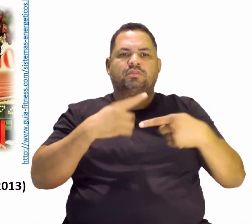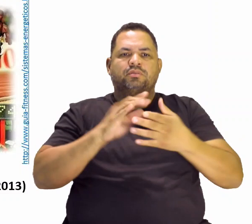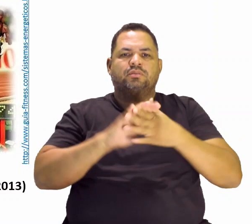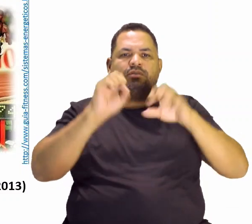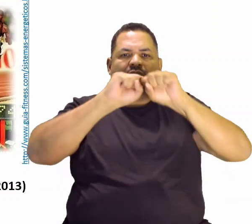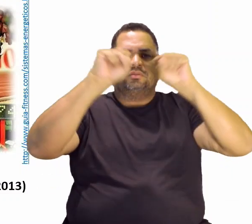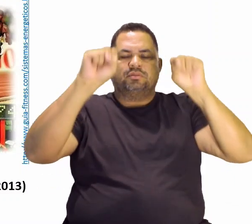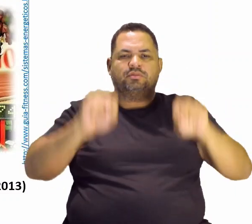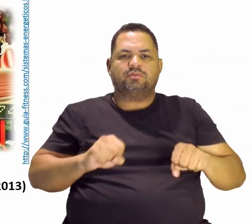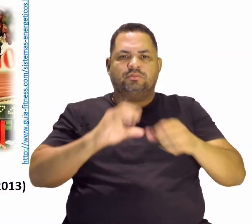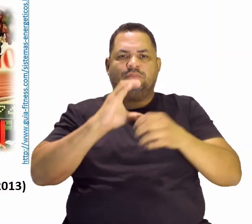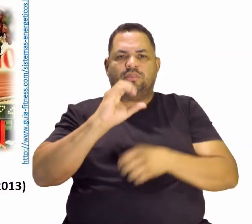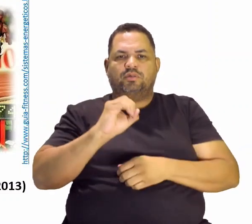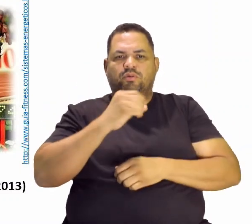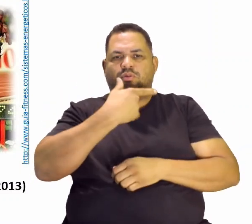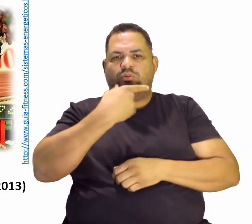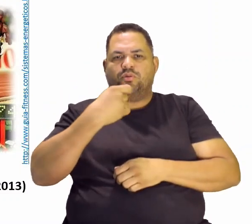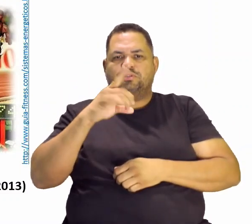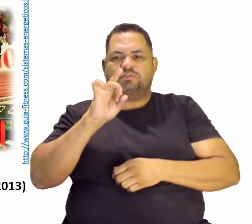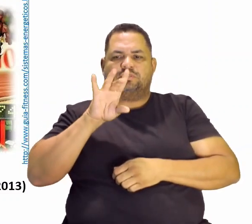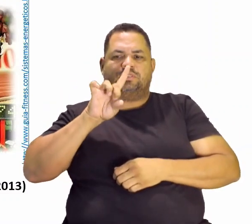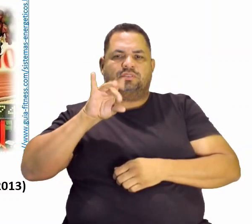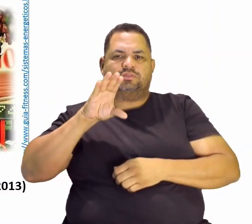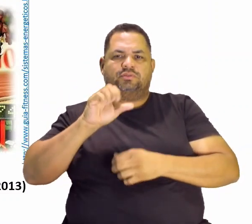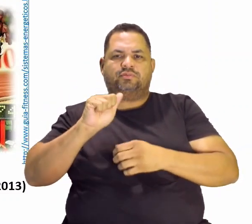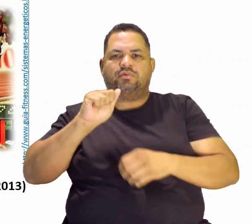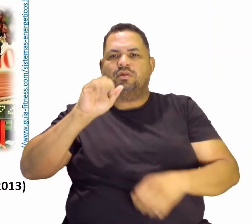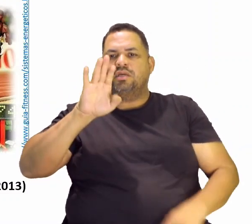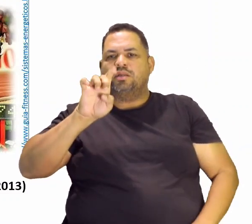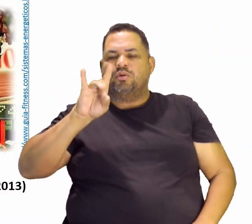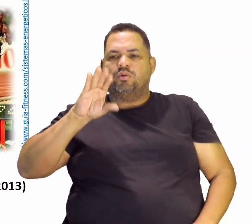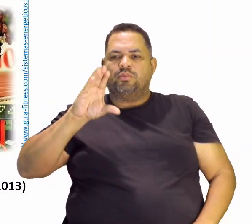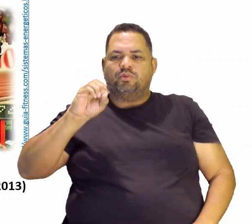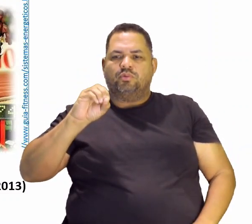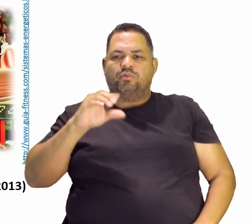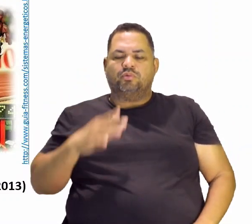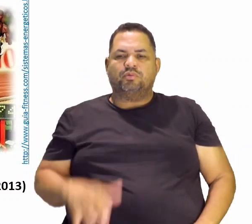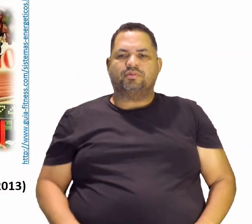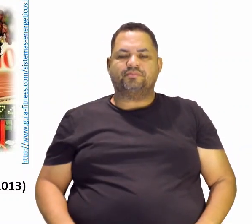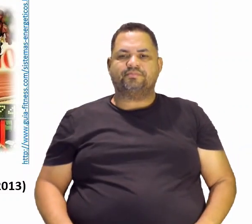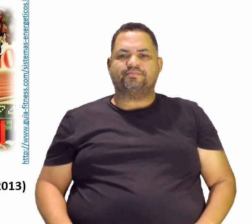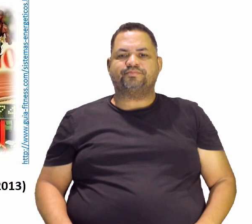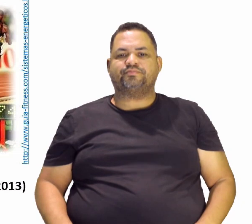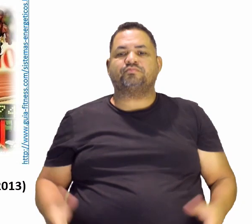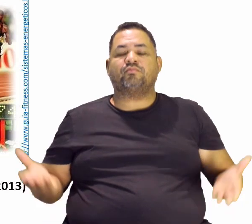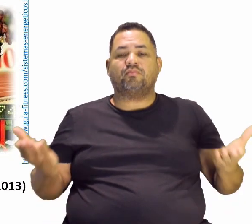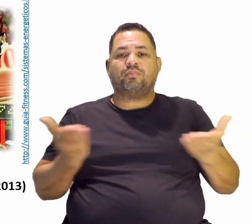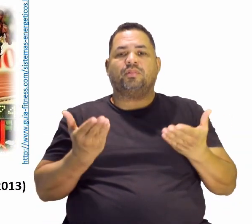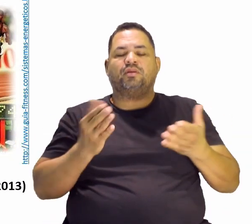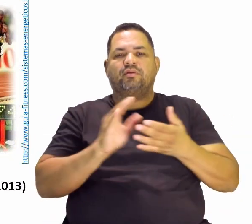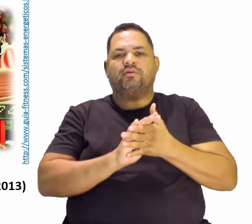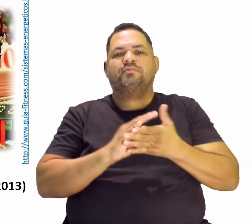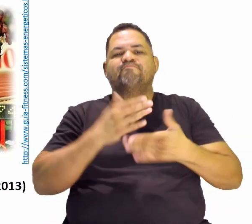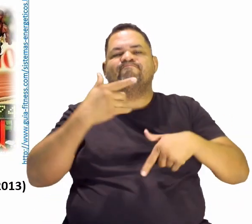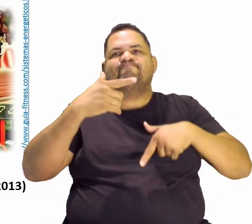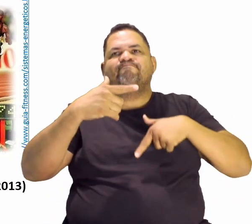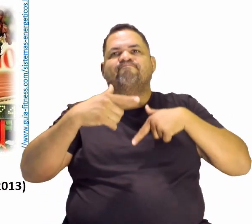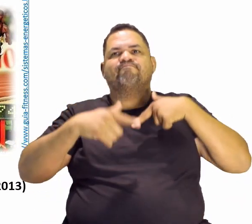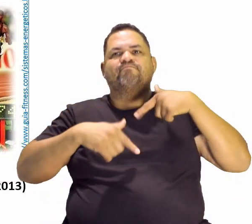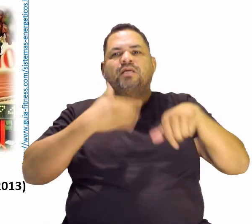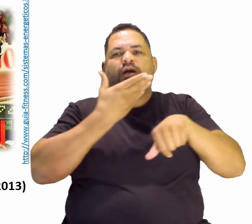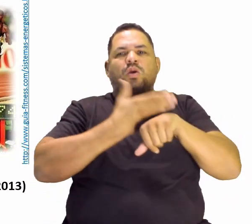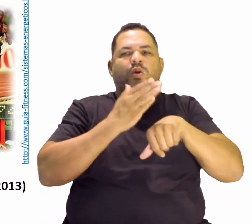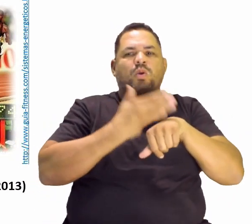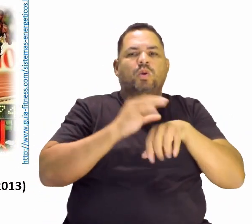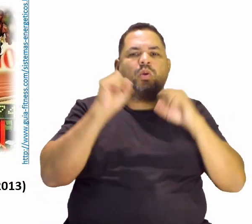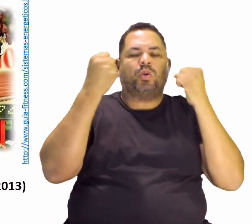oxidativo, né? Esse oxidativo aeróbio. Então agora eu vou realizar um exercício, uma atividade física